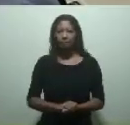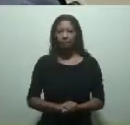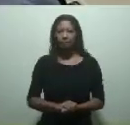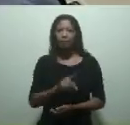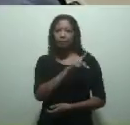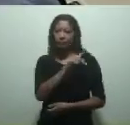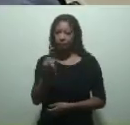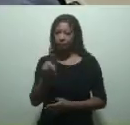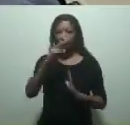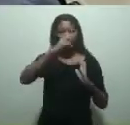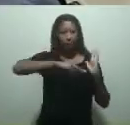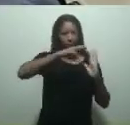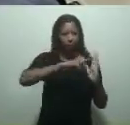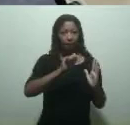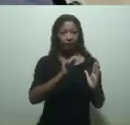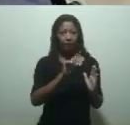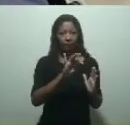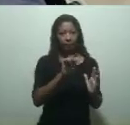foi devidamente lida.